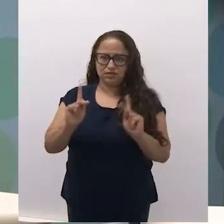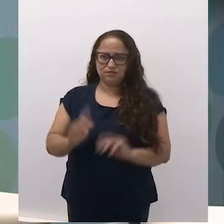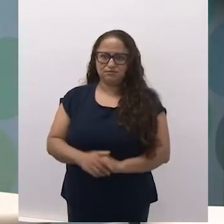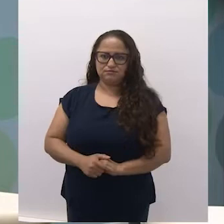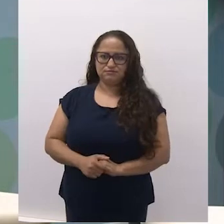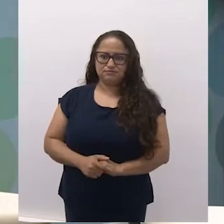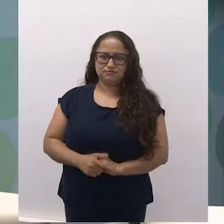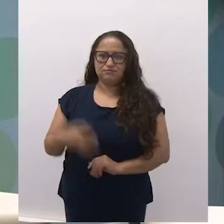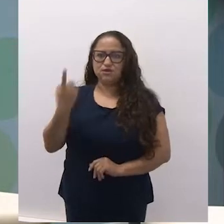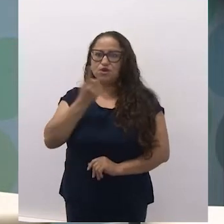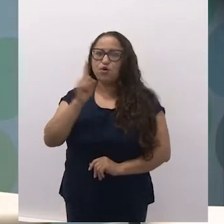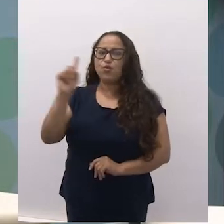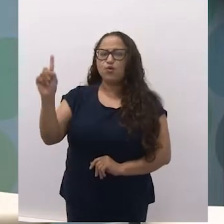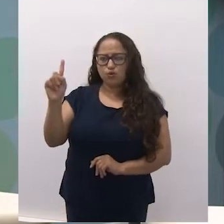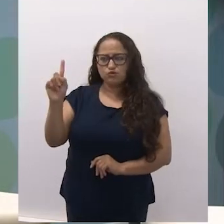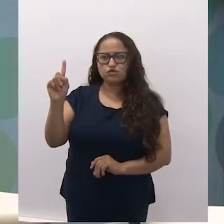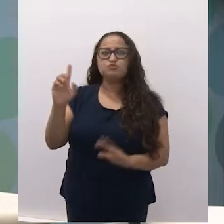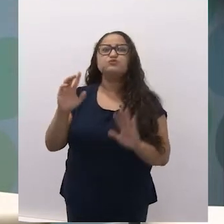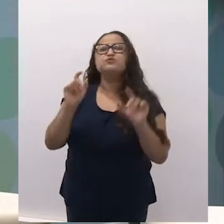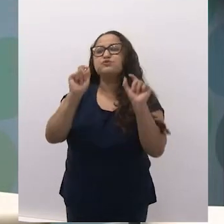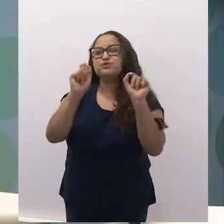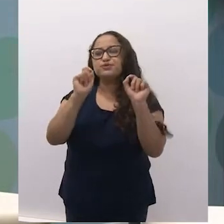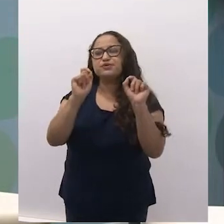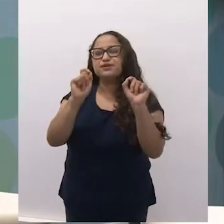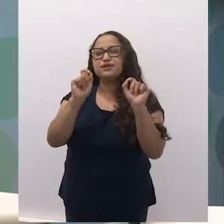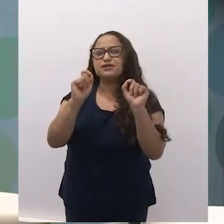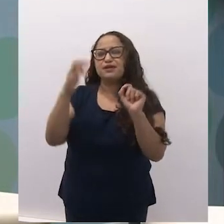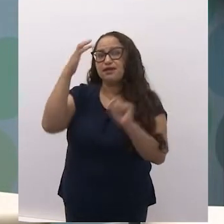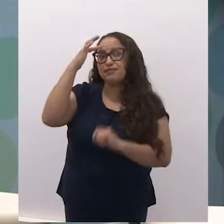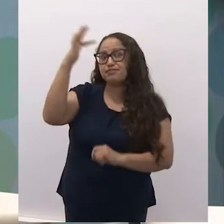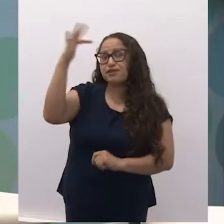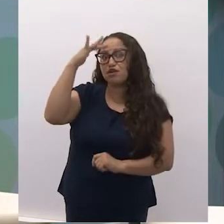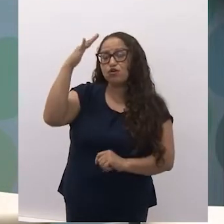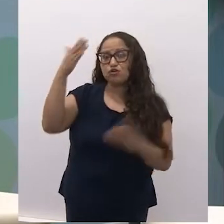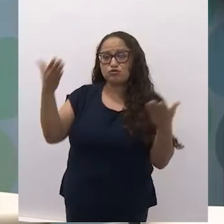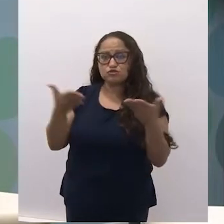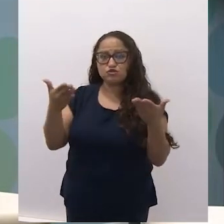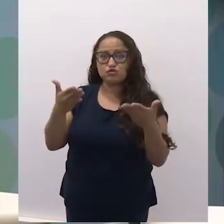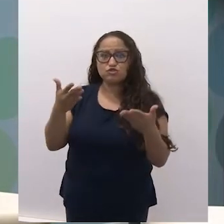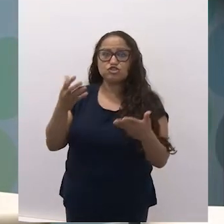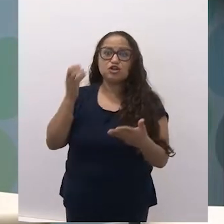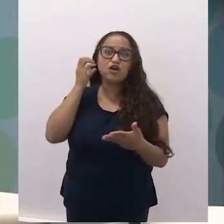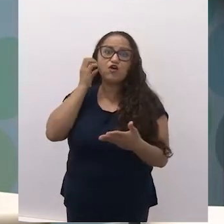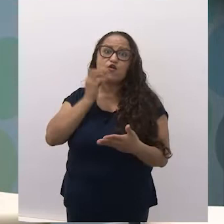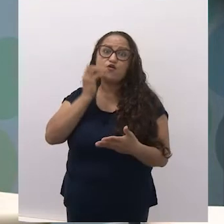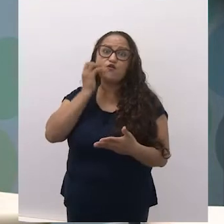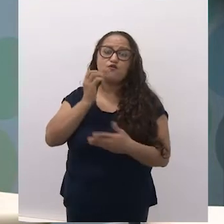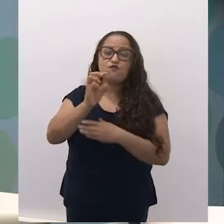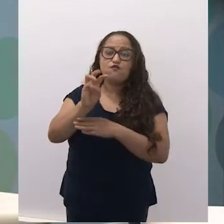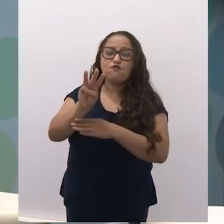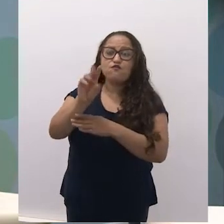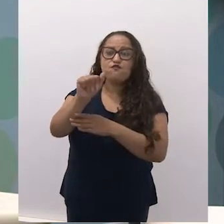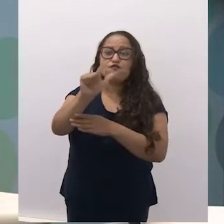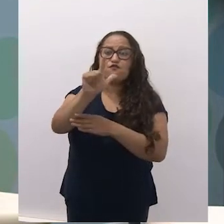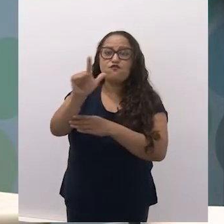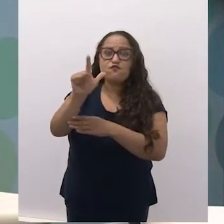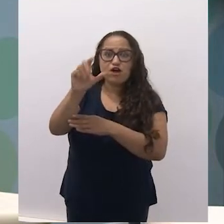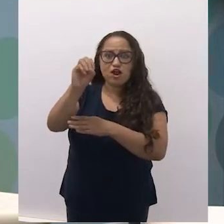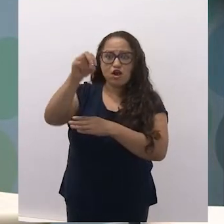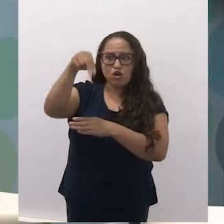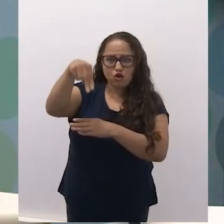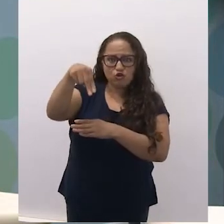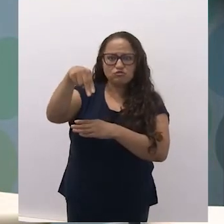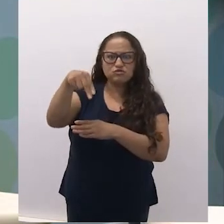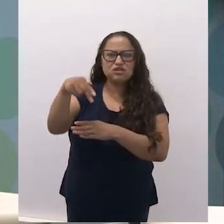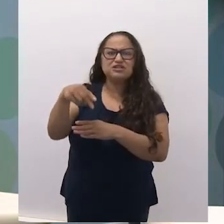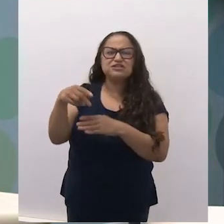O último grande teórico dessa tarde é o Vallon. O Vallon dedicou-se ao